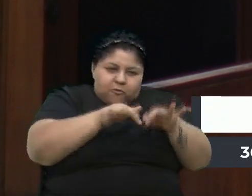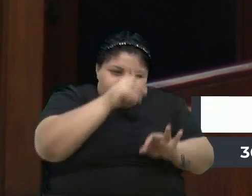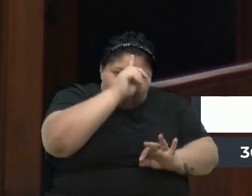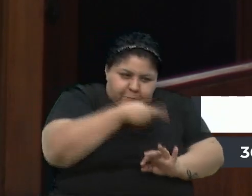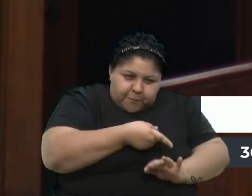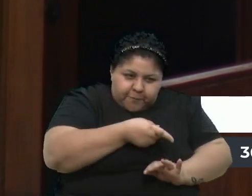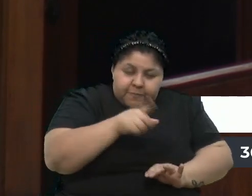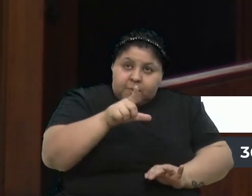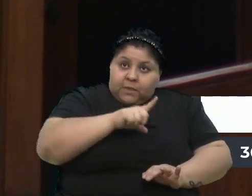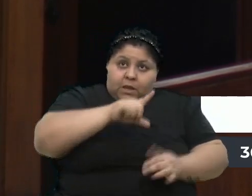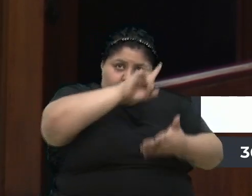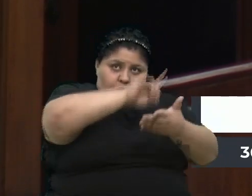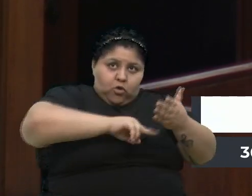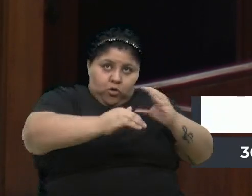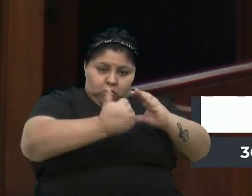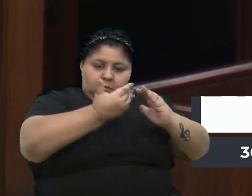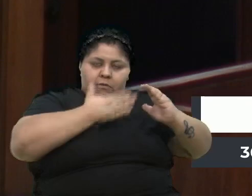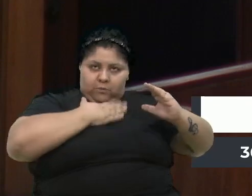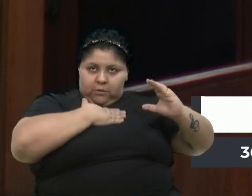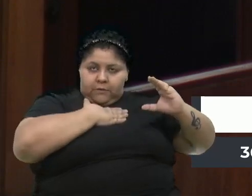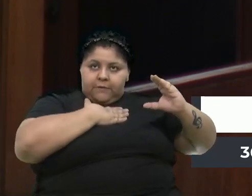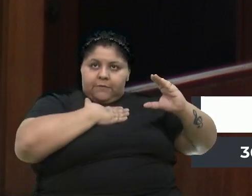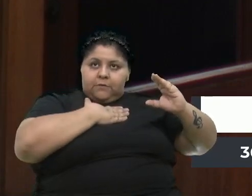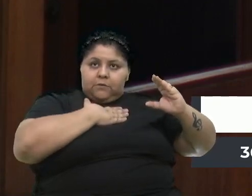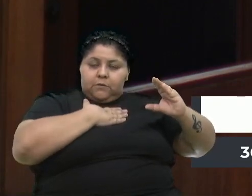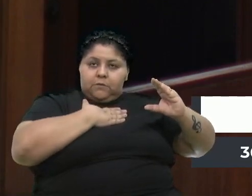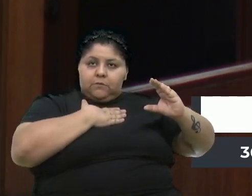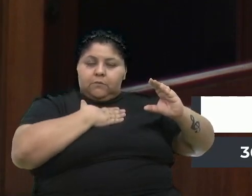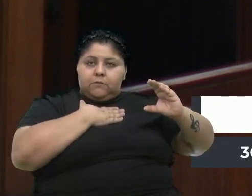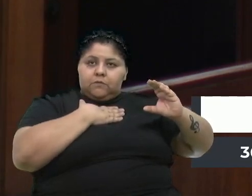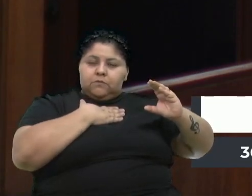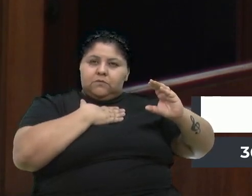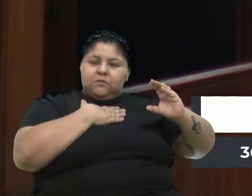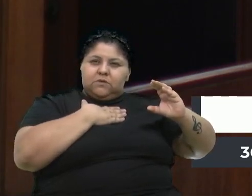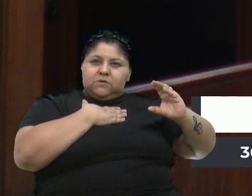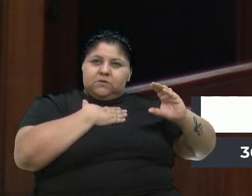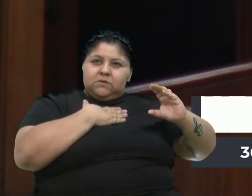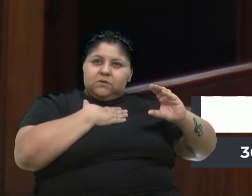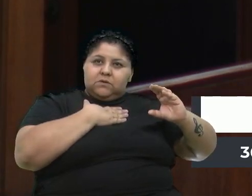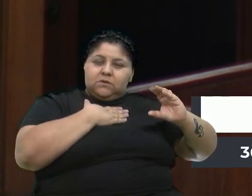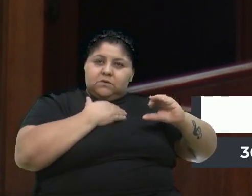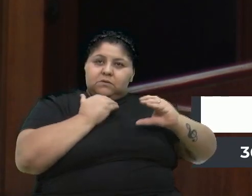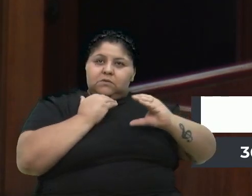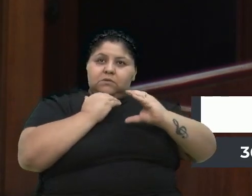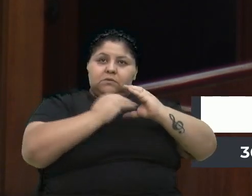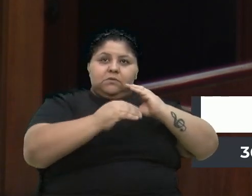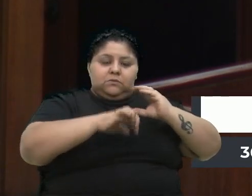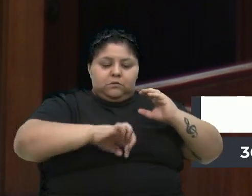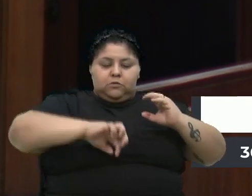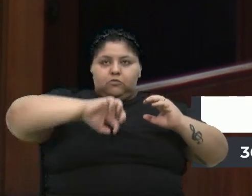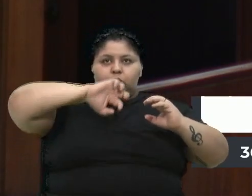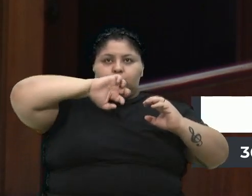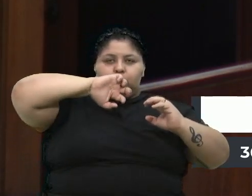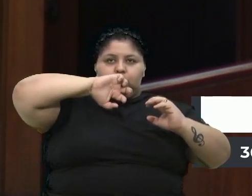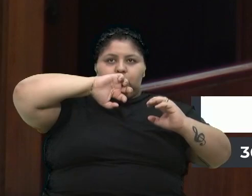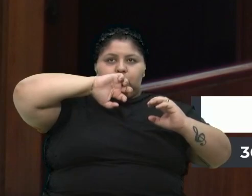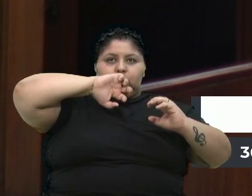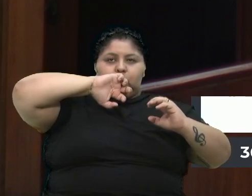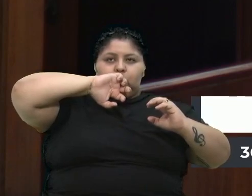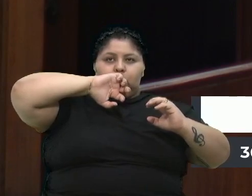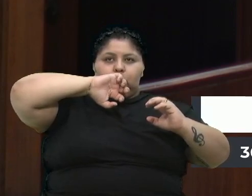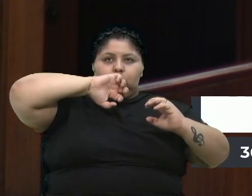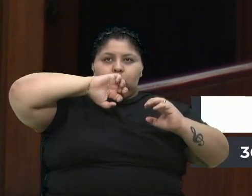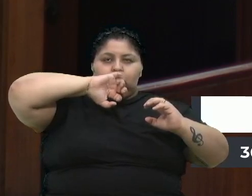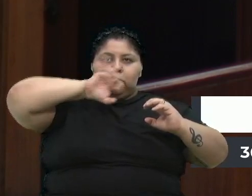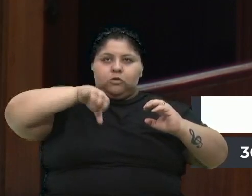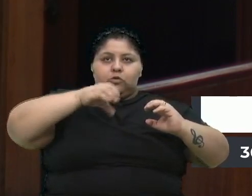tenho um documento aqui que eu recebi, vereador Rafael Bueno, onde, ao Dom José Gislon, presidente da Fundação Universidade de Caxias do Sul,